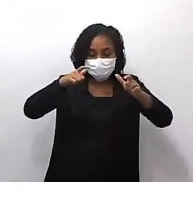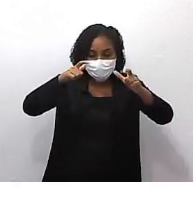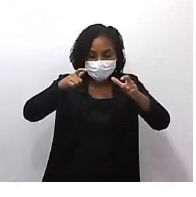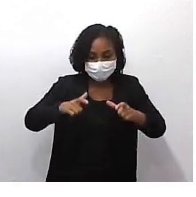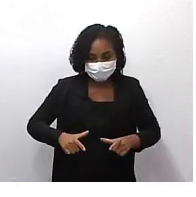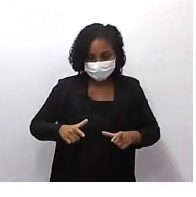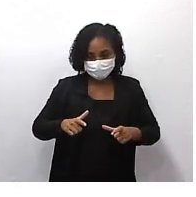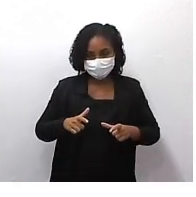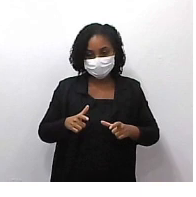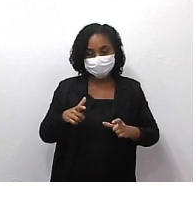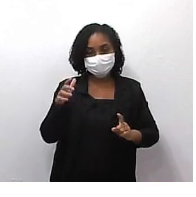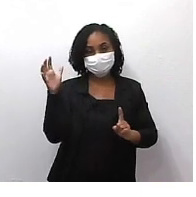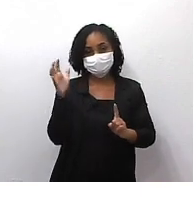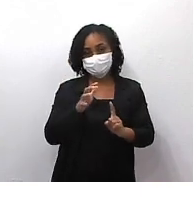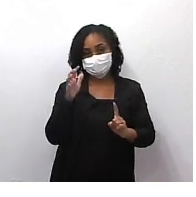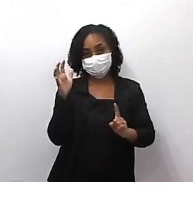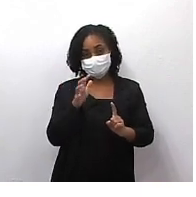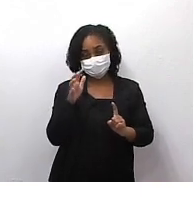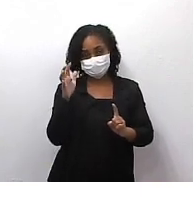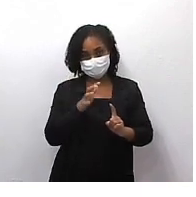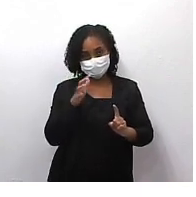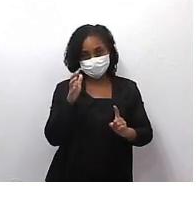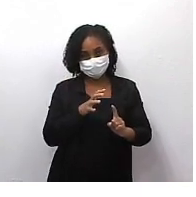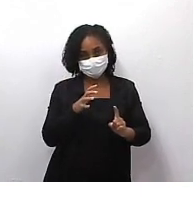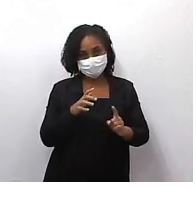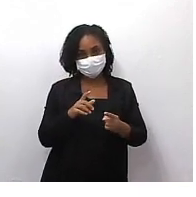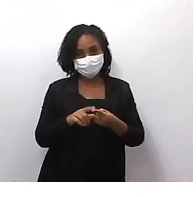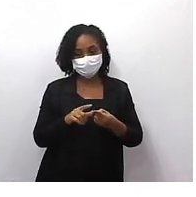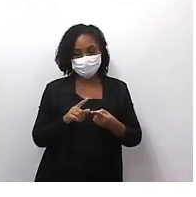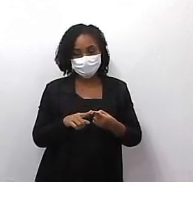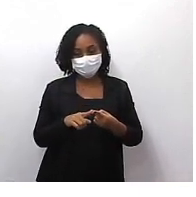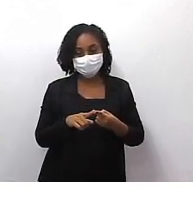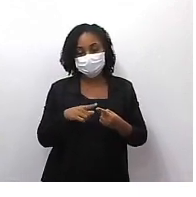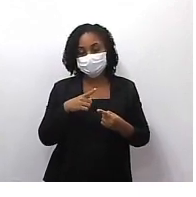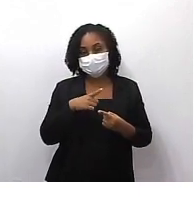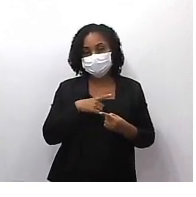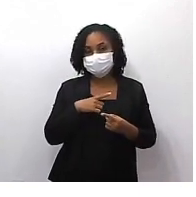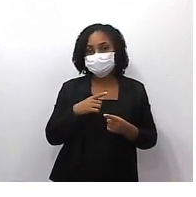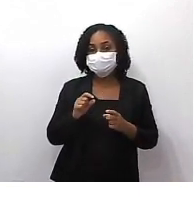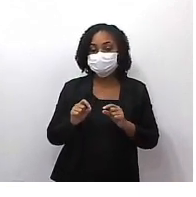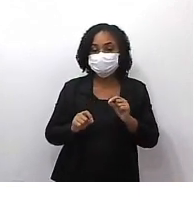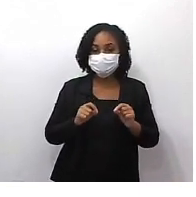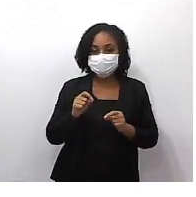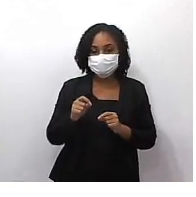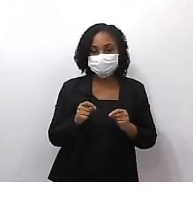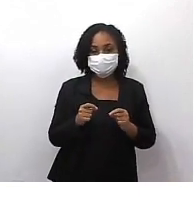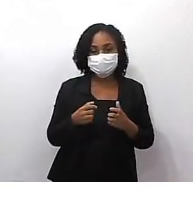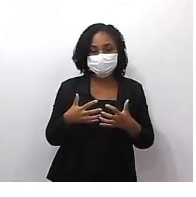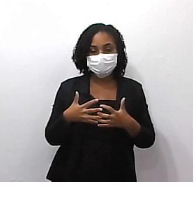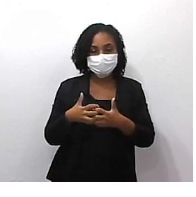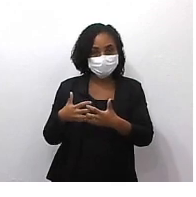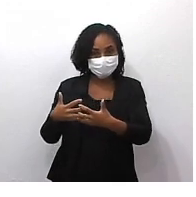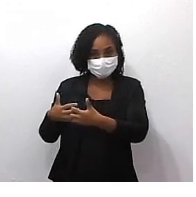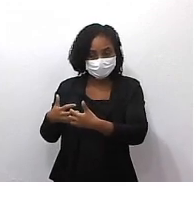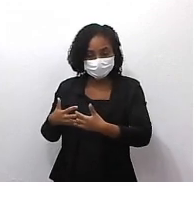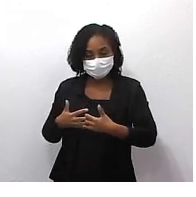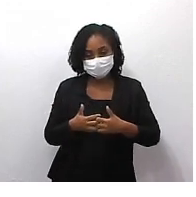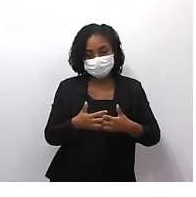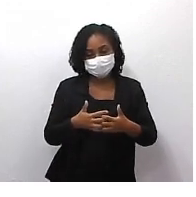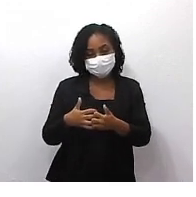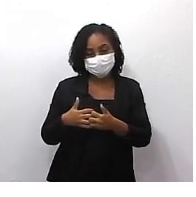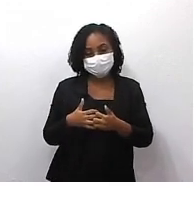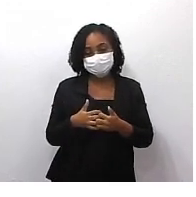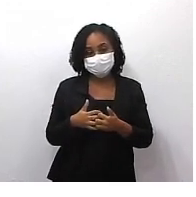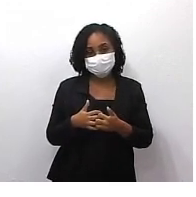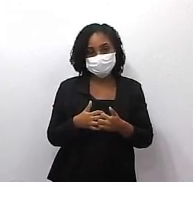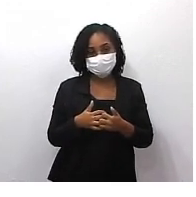território que recebe influência direta ou indiretamente daquela drenagem, daquela rede de rios,